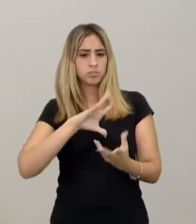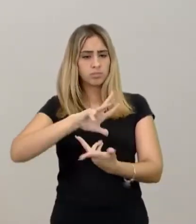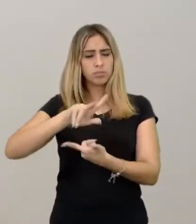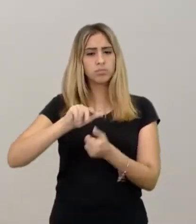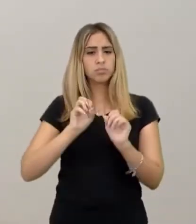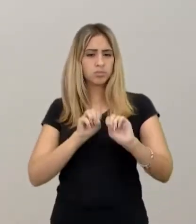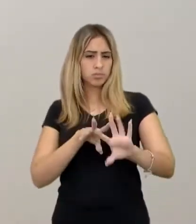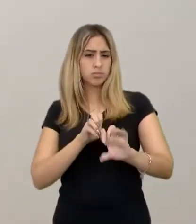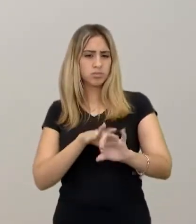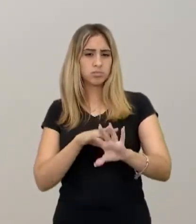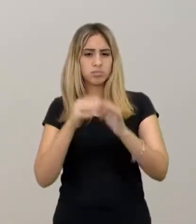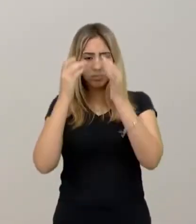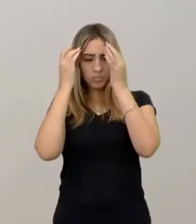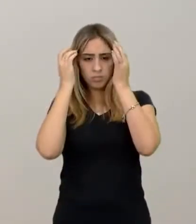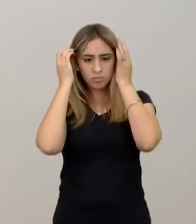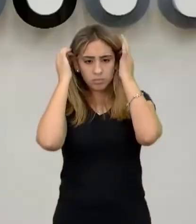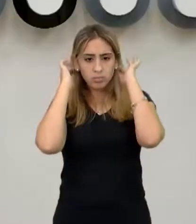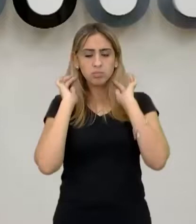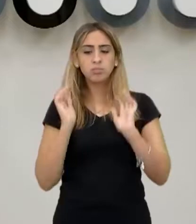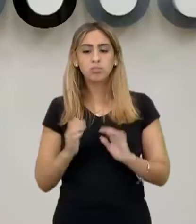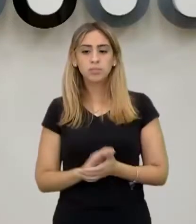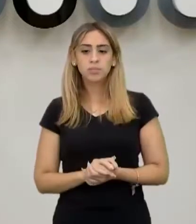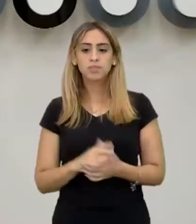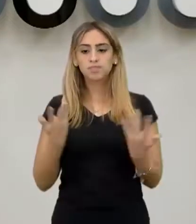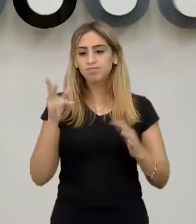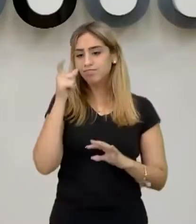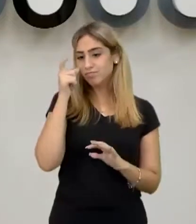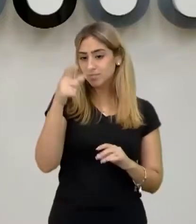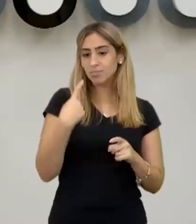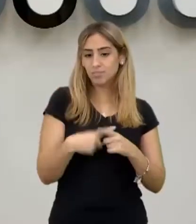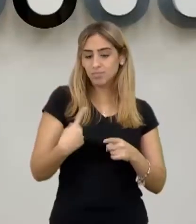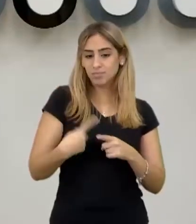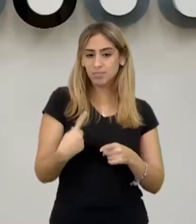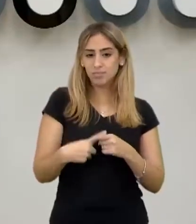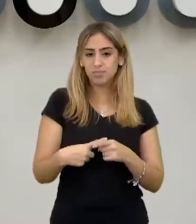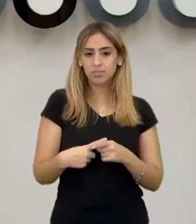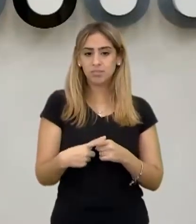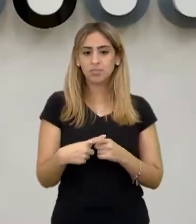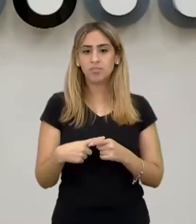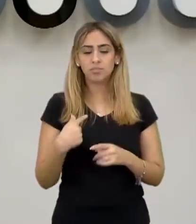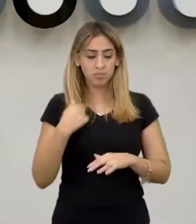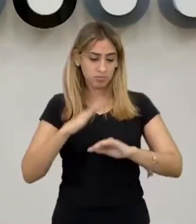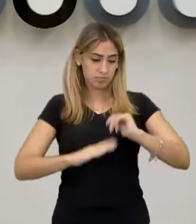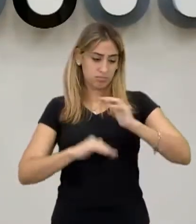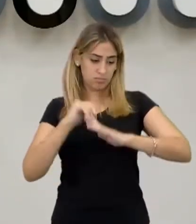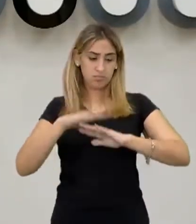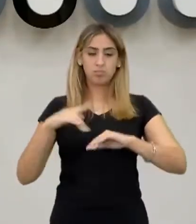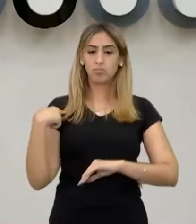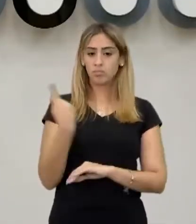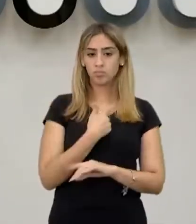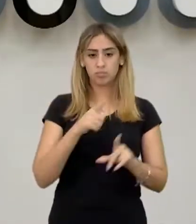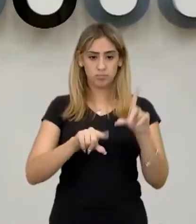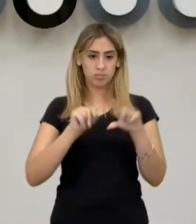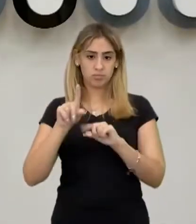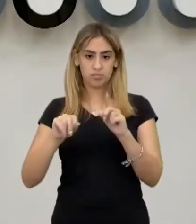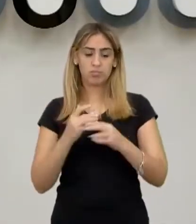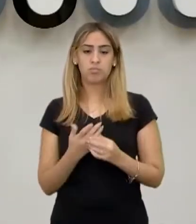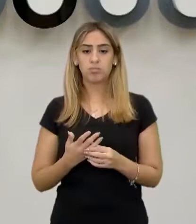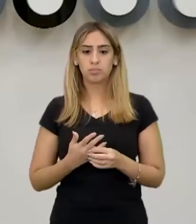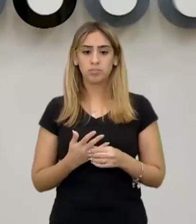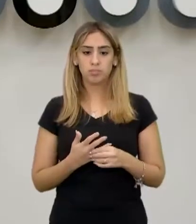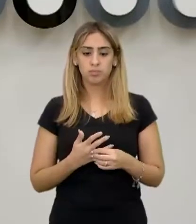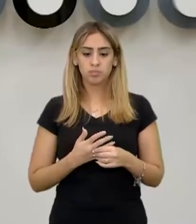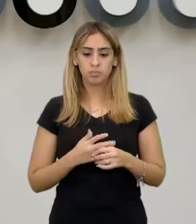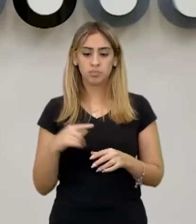da educação, Pro? Jana, é interessante, né? Porque a construção da nossa escolha, né, do